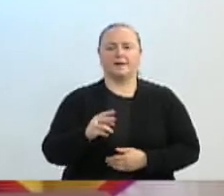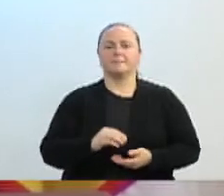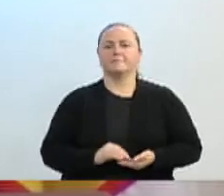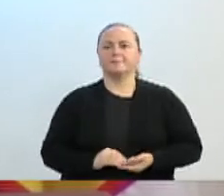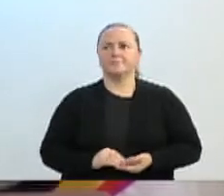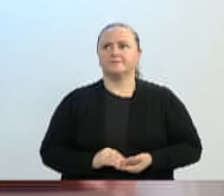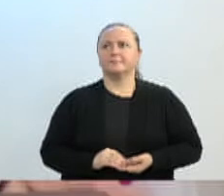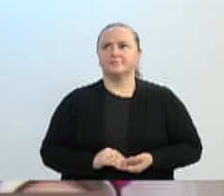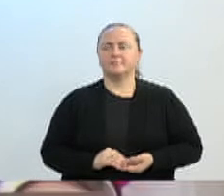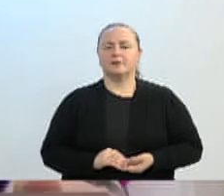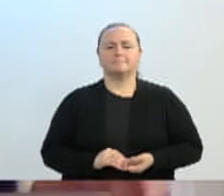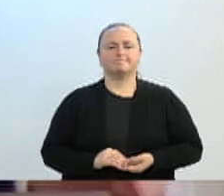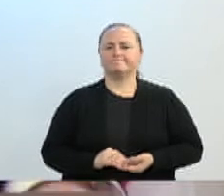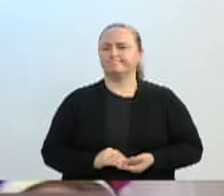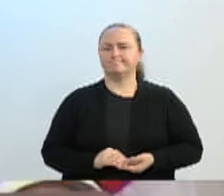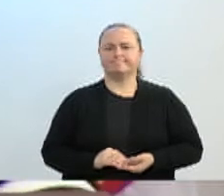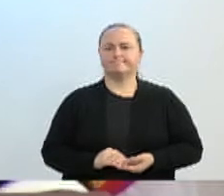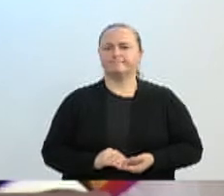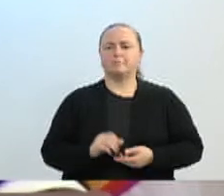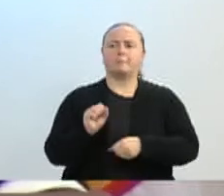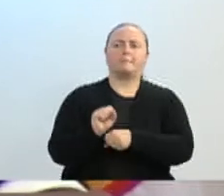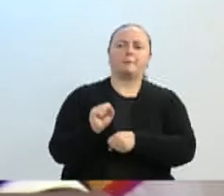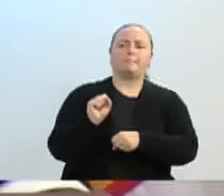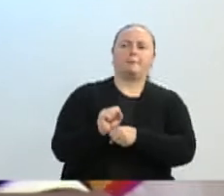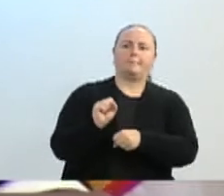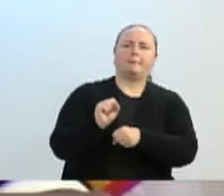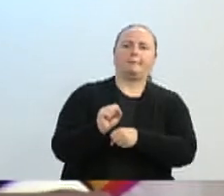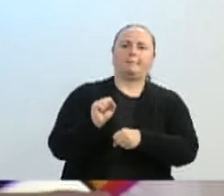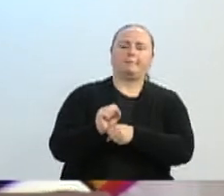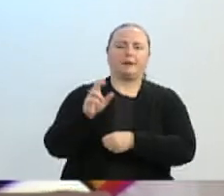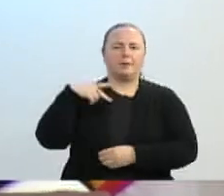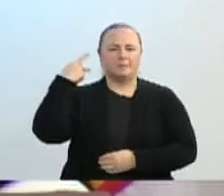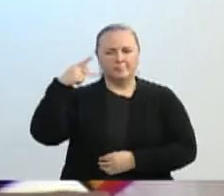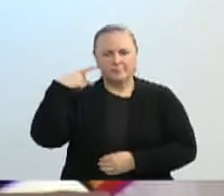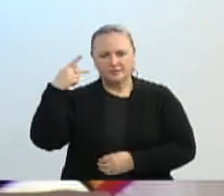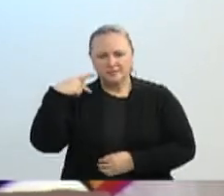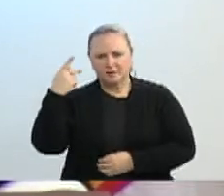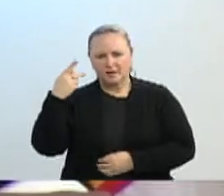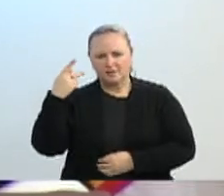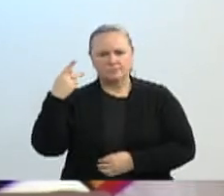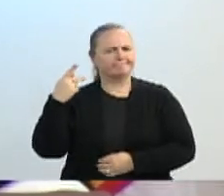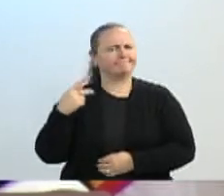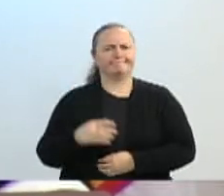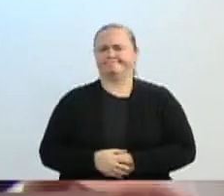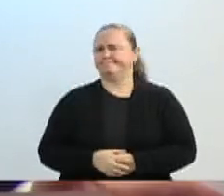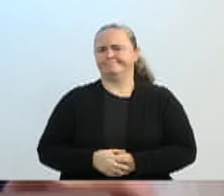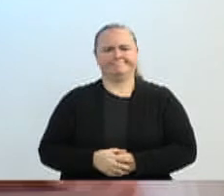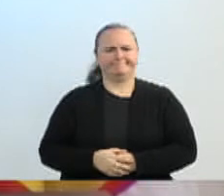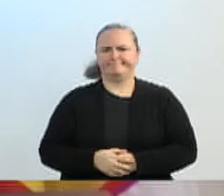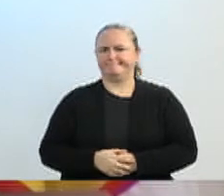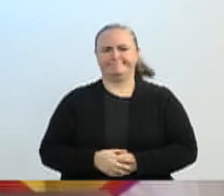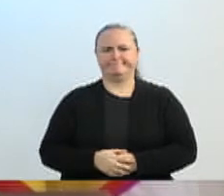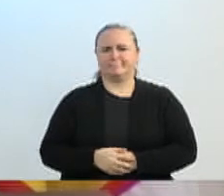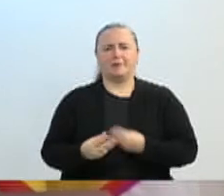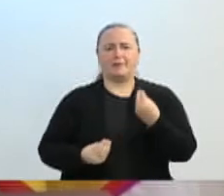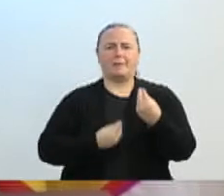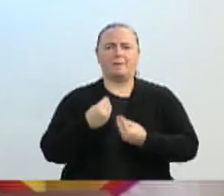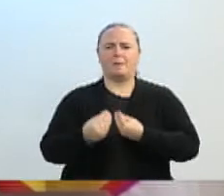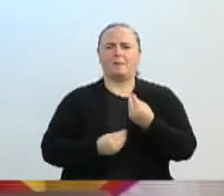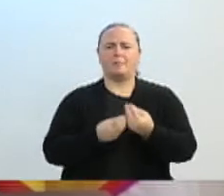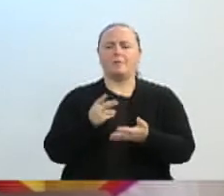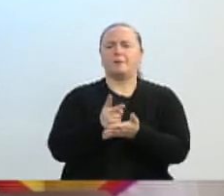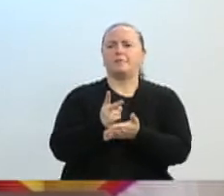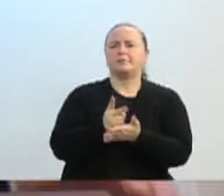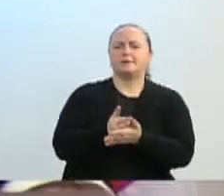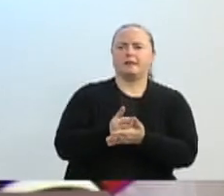mais dependeremos de politicagens ou de relacionamentos com deputados e senadores de partido A ou B, independente que seja o meu